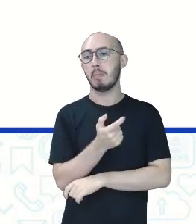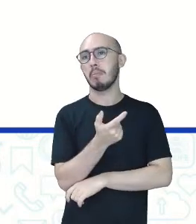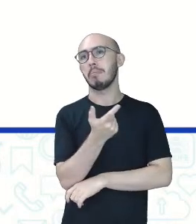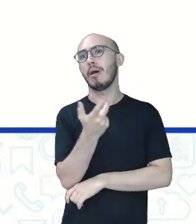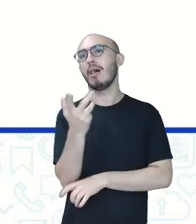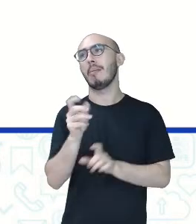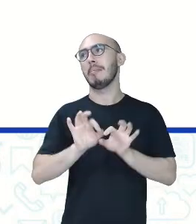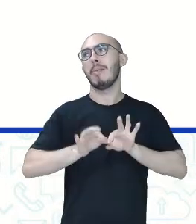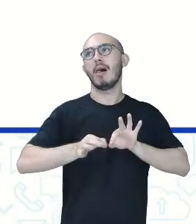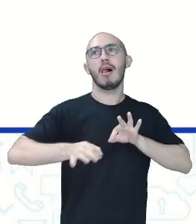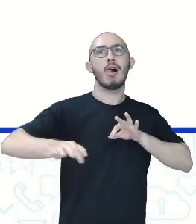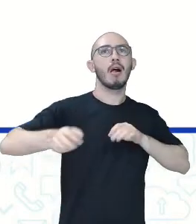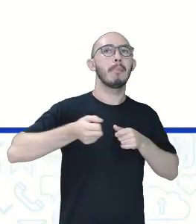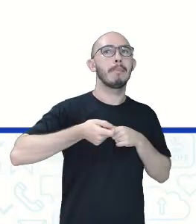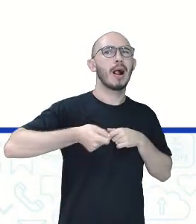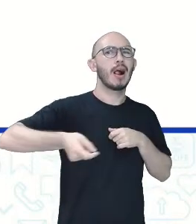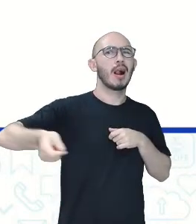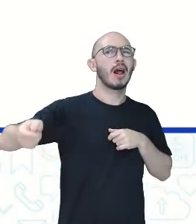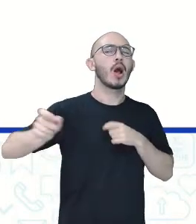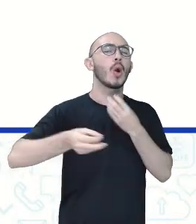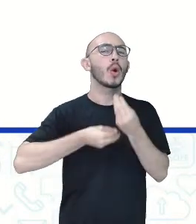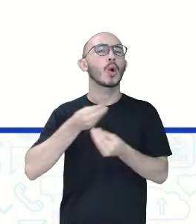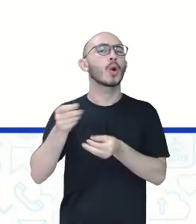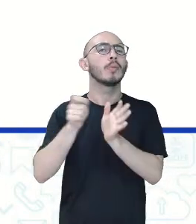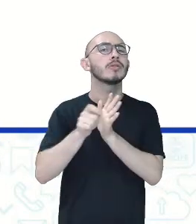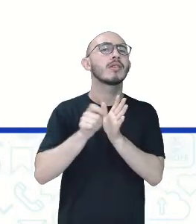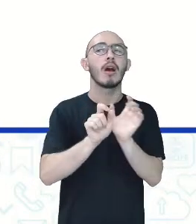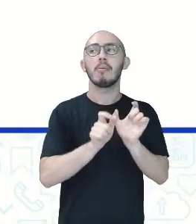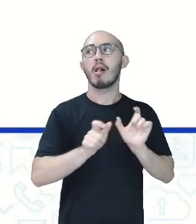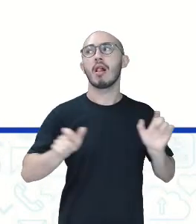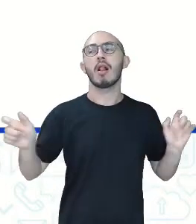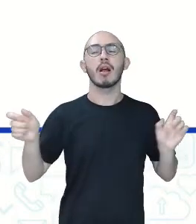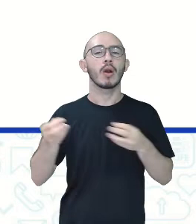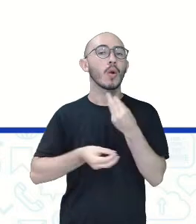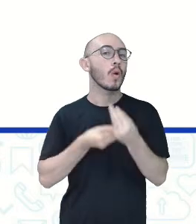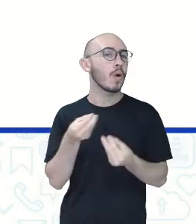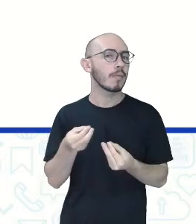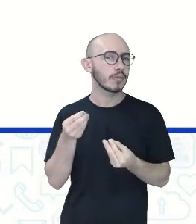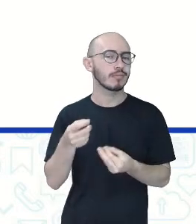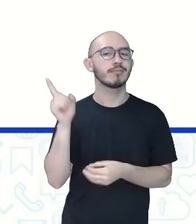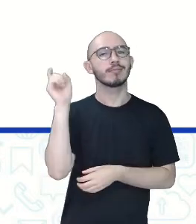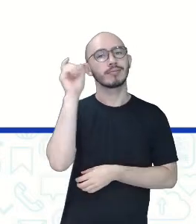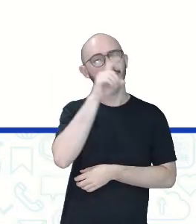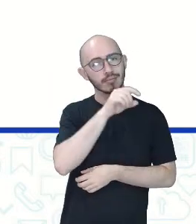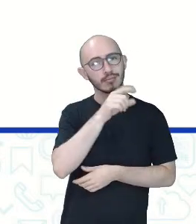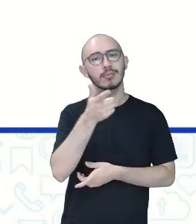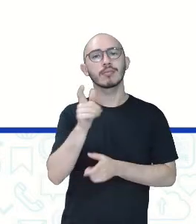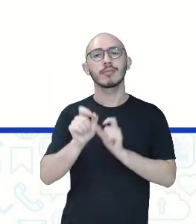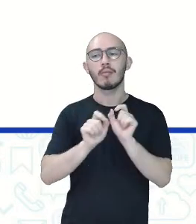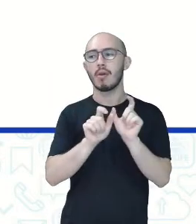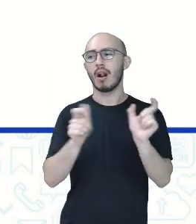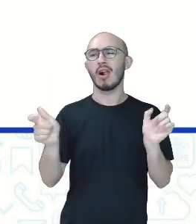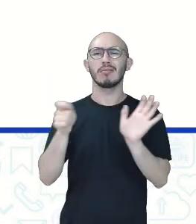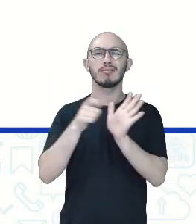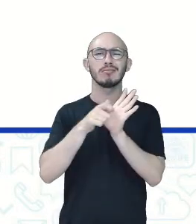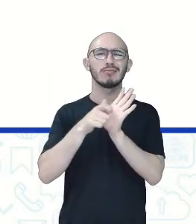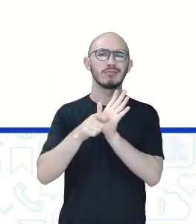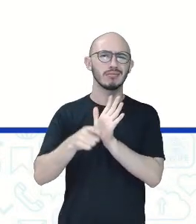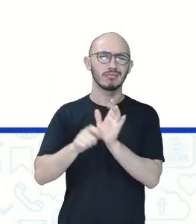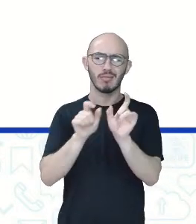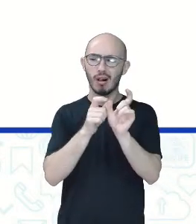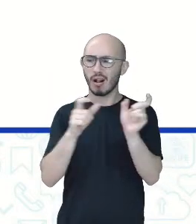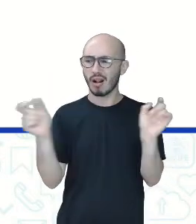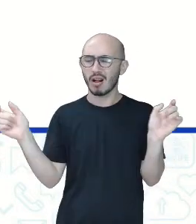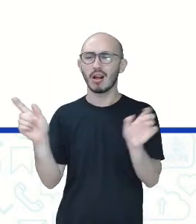de números, e aí como é que a gente vai fazer essa escrita, né? Então, acaba sendo mais dificultoso você escrever todos os números